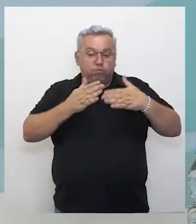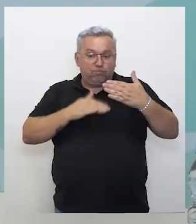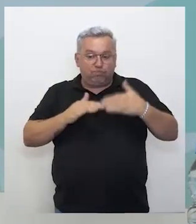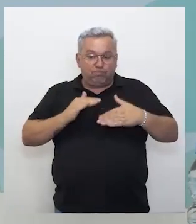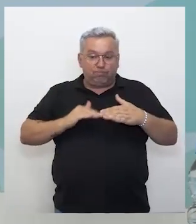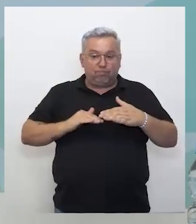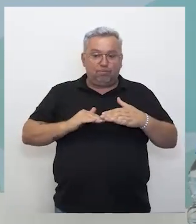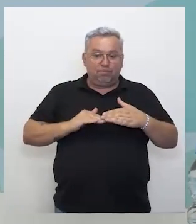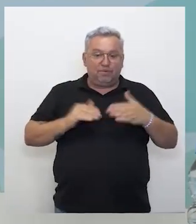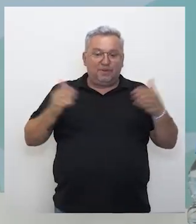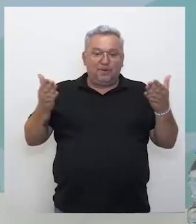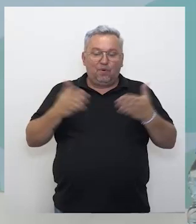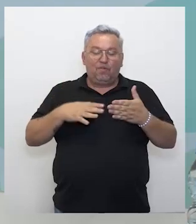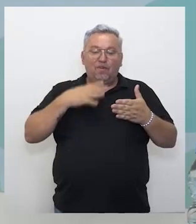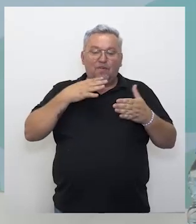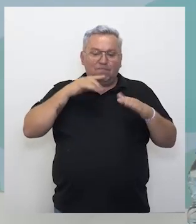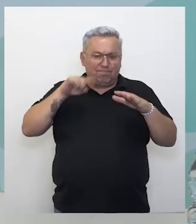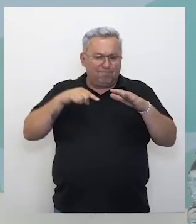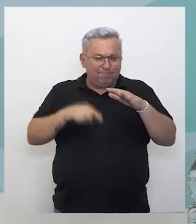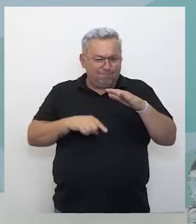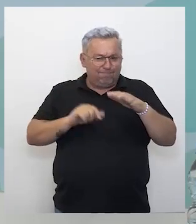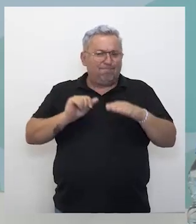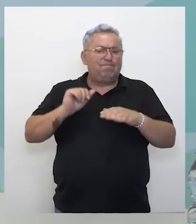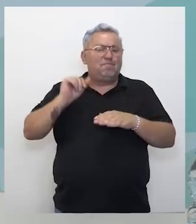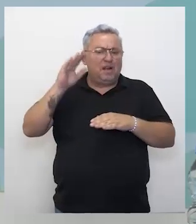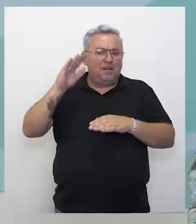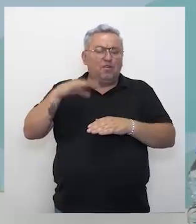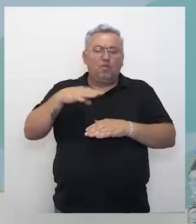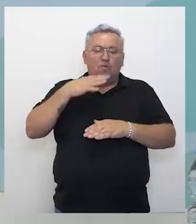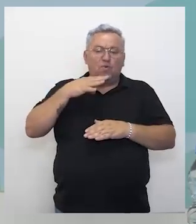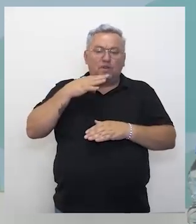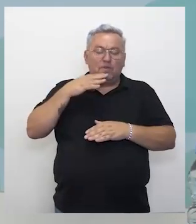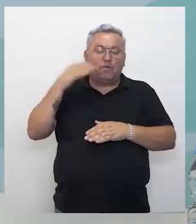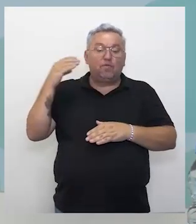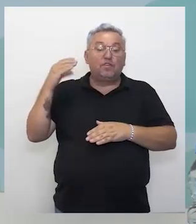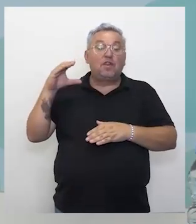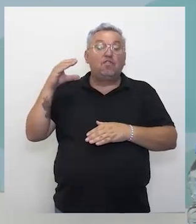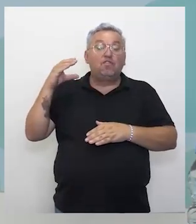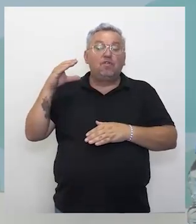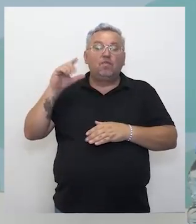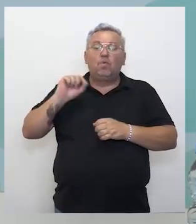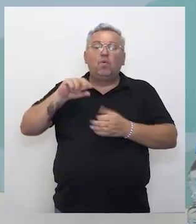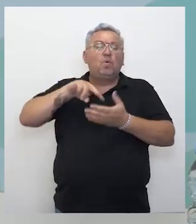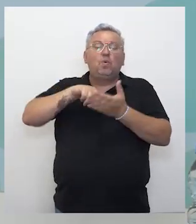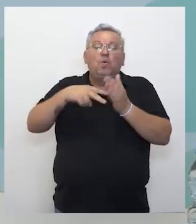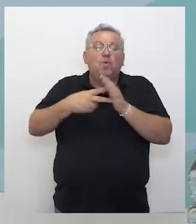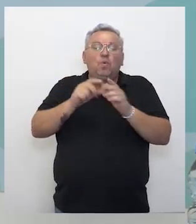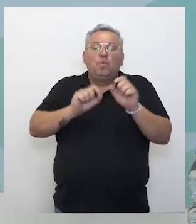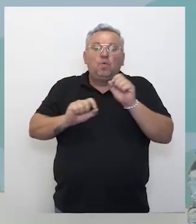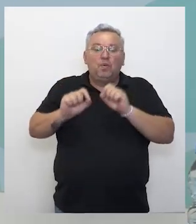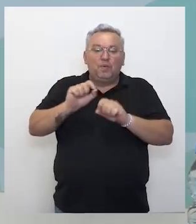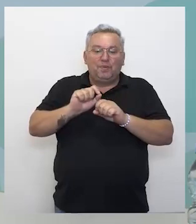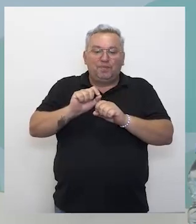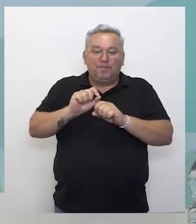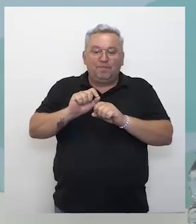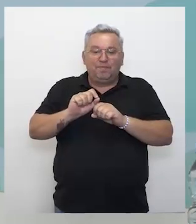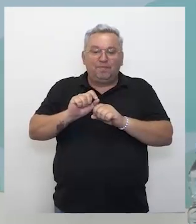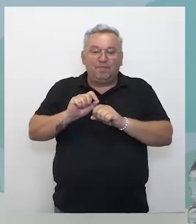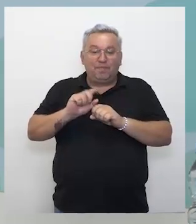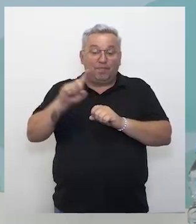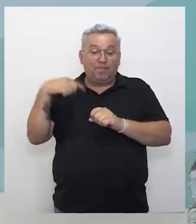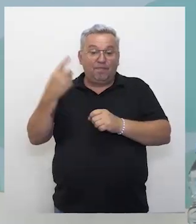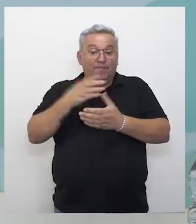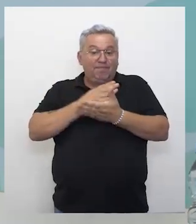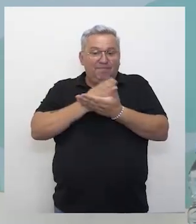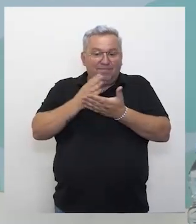de hoje a gente vai se aprofundar um pouco mais no conhecimento científico. O que é esse conhecimento científico? Então, para a gente